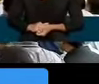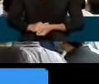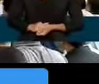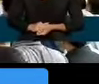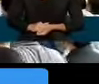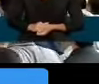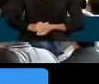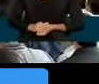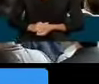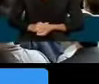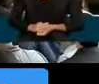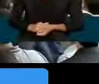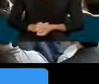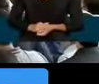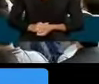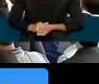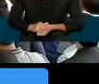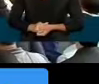Então!